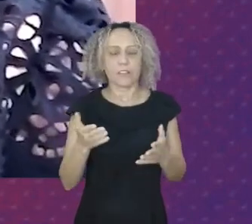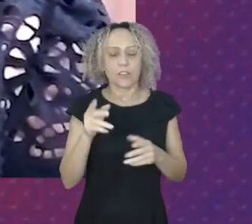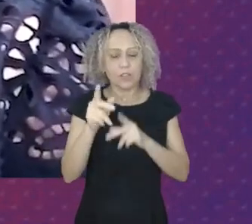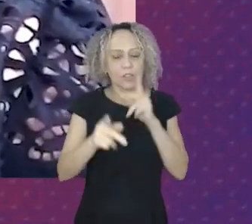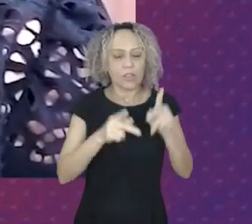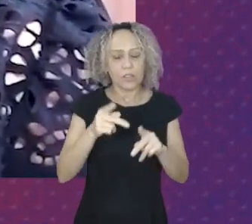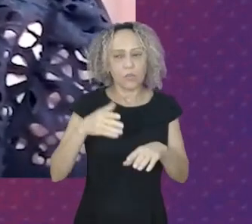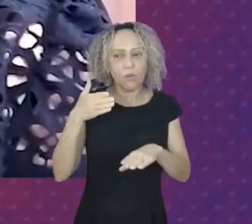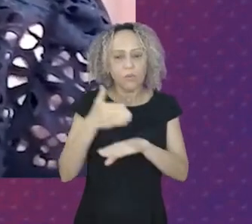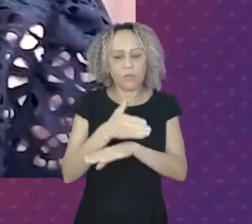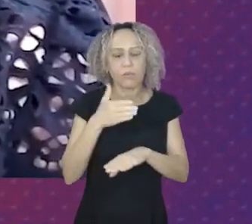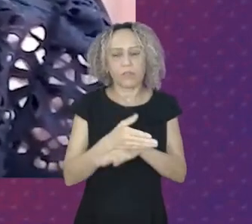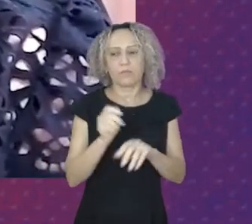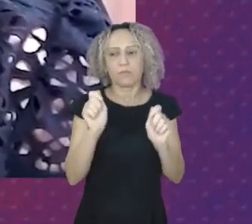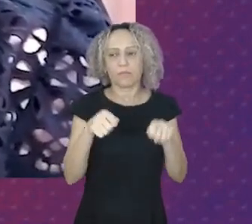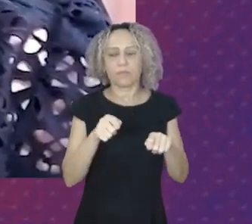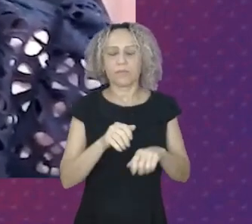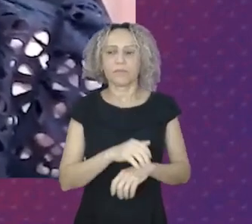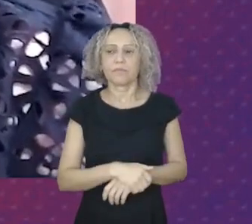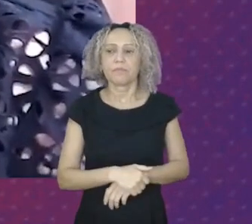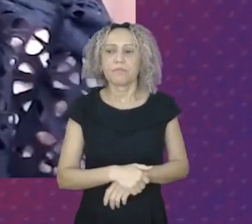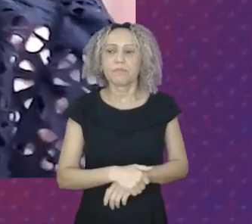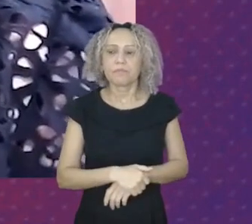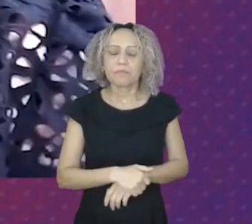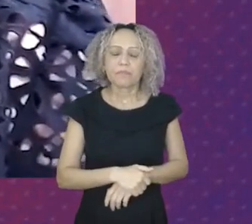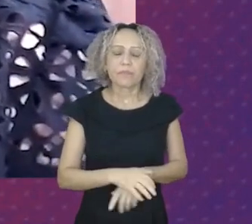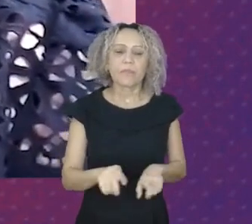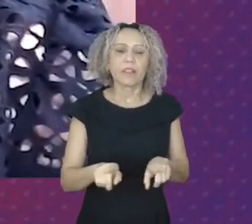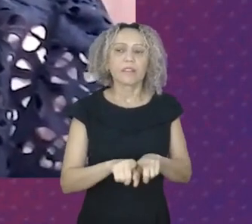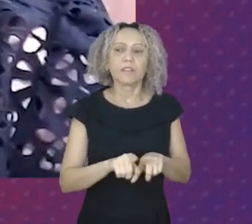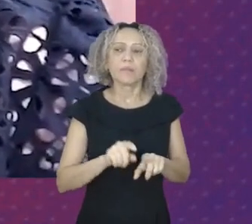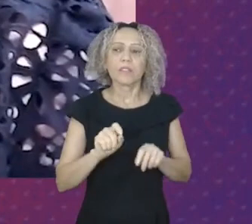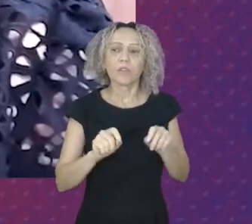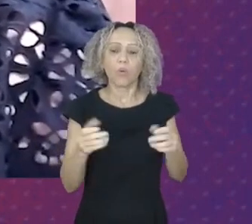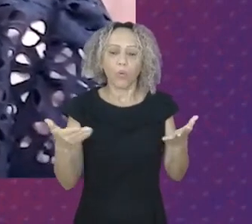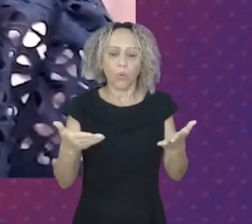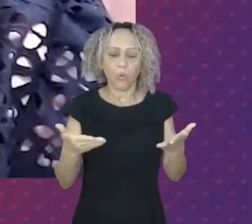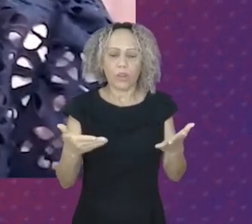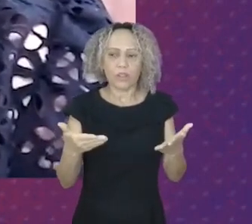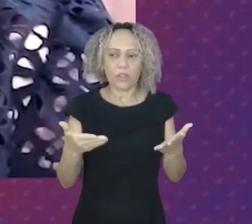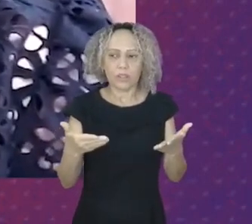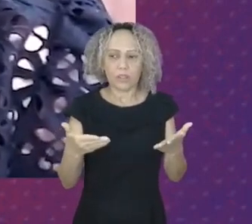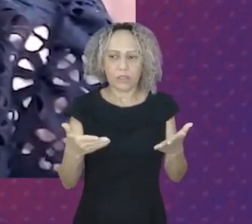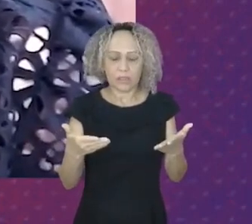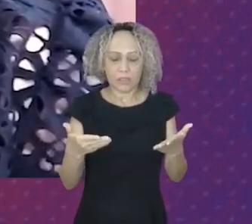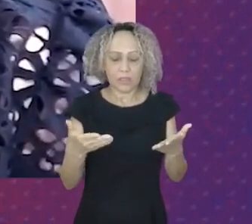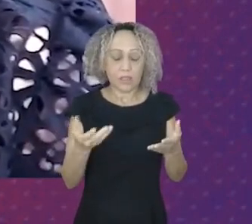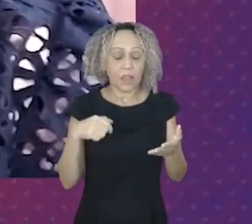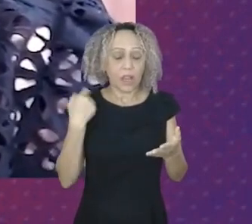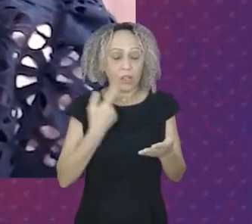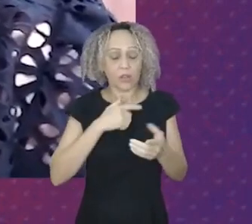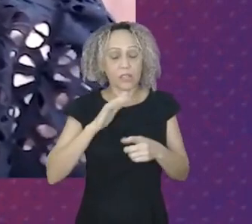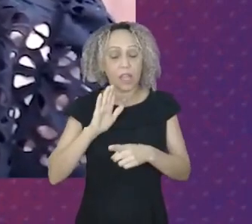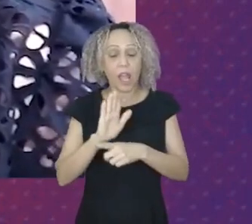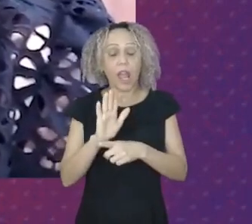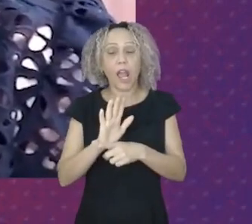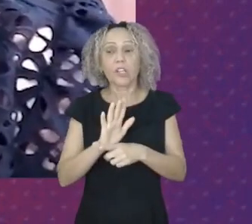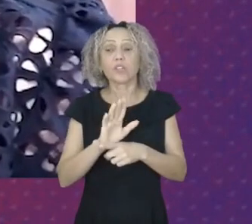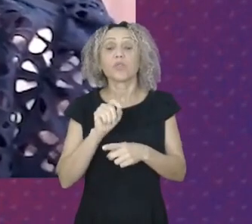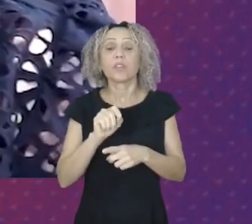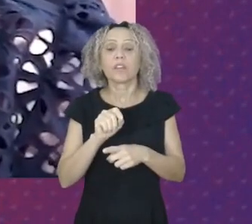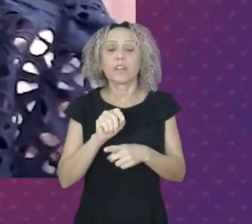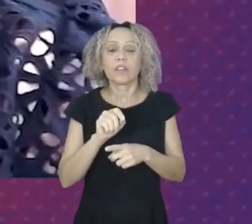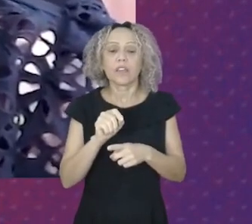Enfim, são muitas questões que a gente poderia abordar, mas deixo aqui essa contribuição para esse